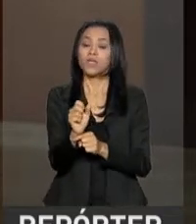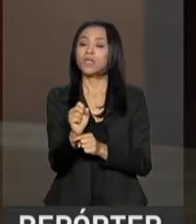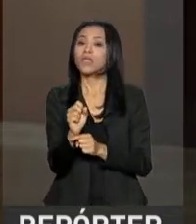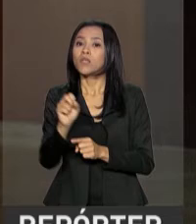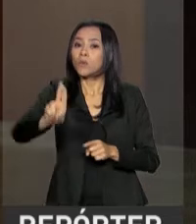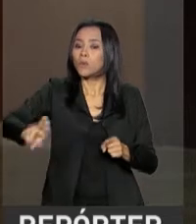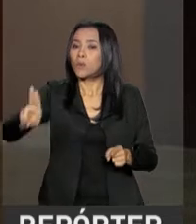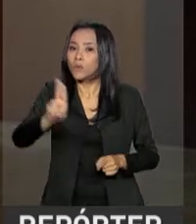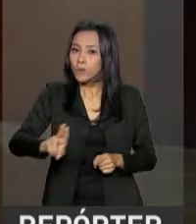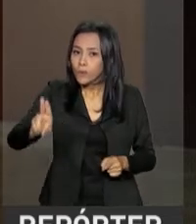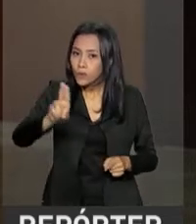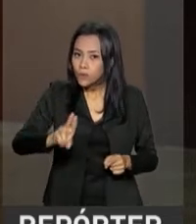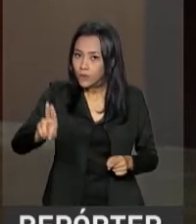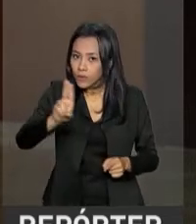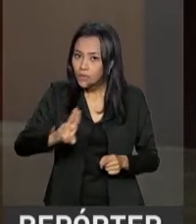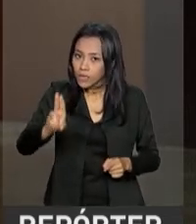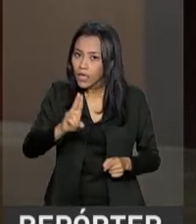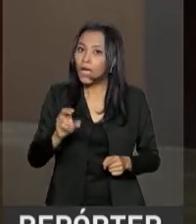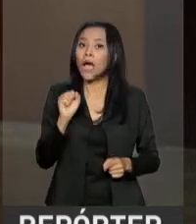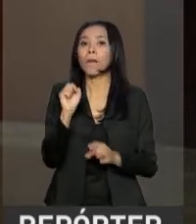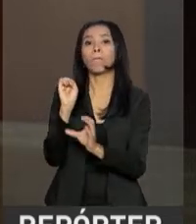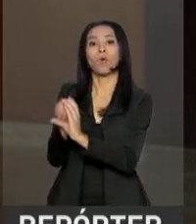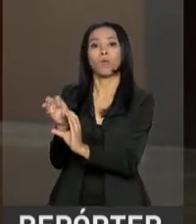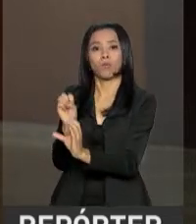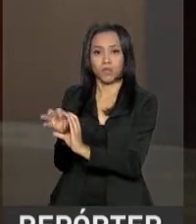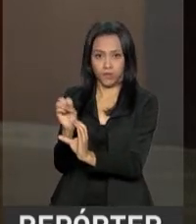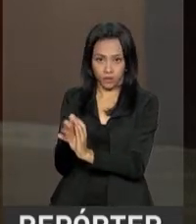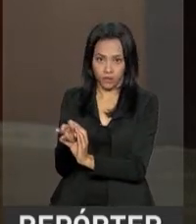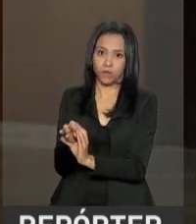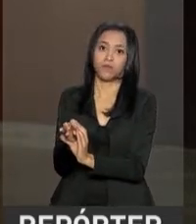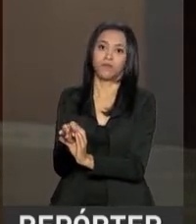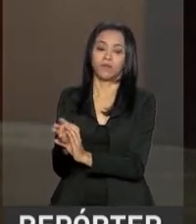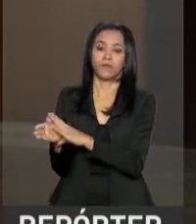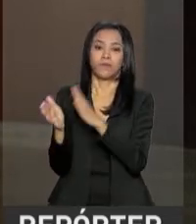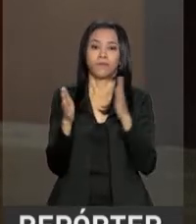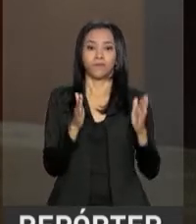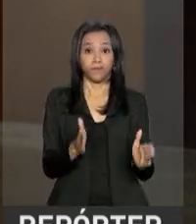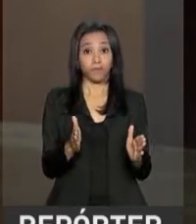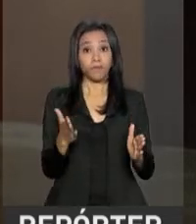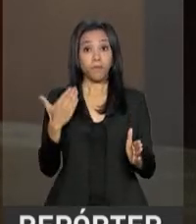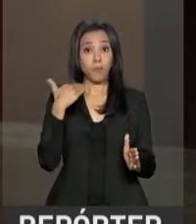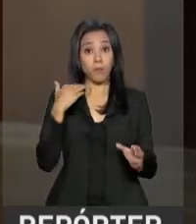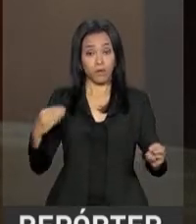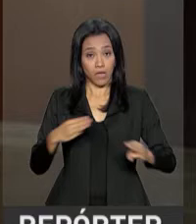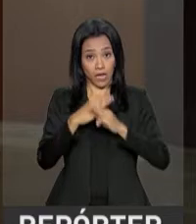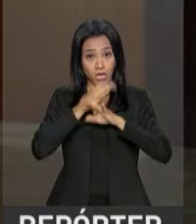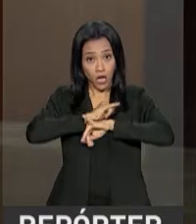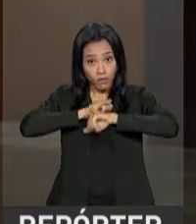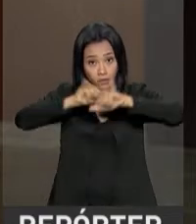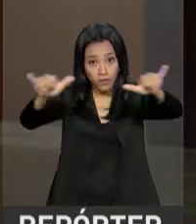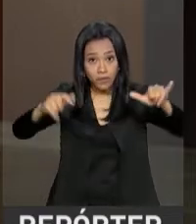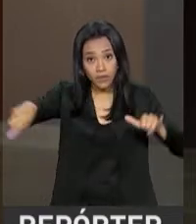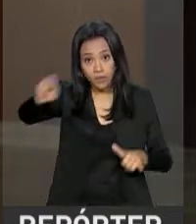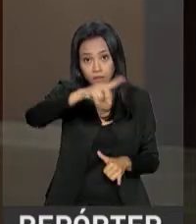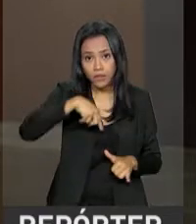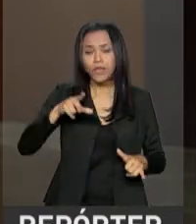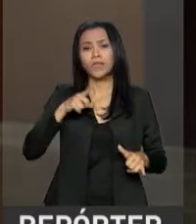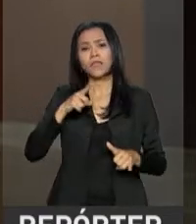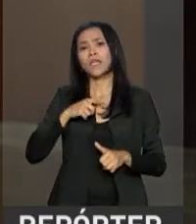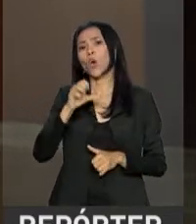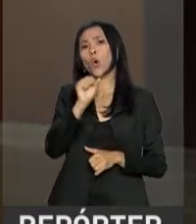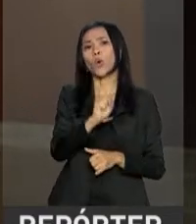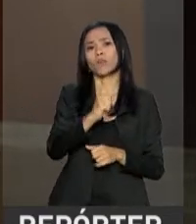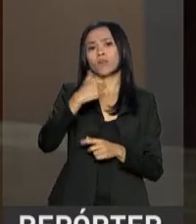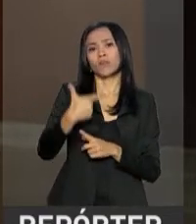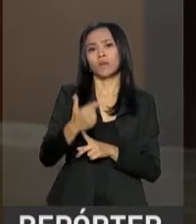da caderneta de poupança bem é a caixa informa ainda que disponibiliza 82